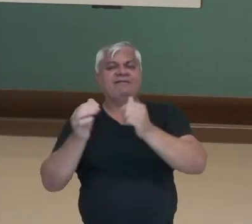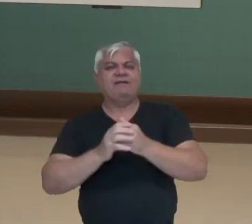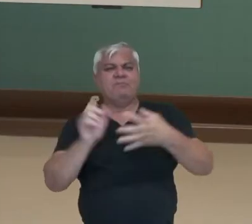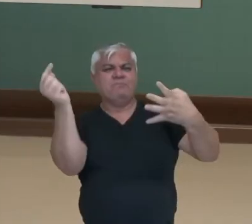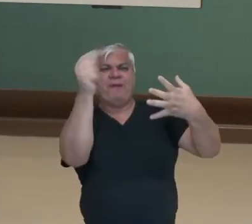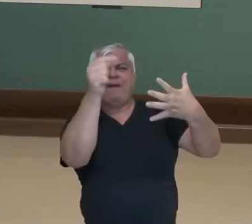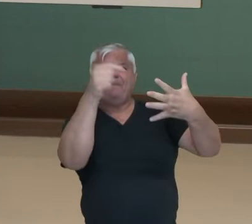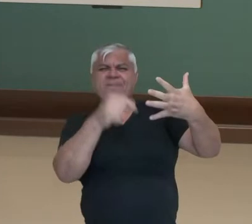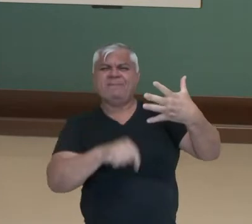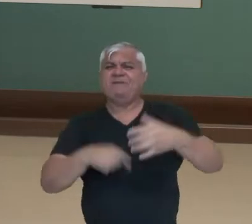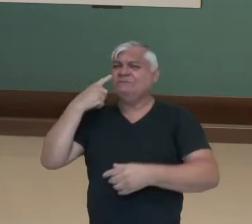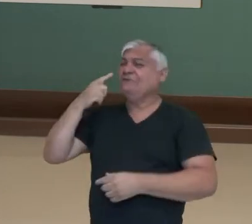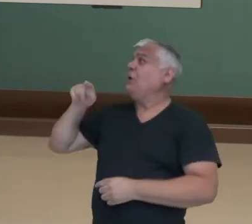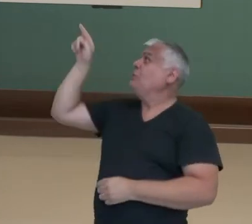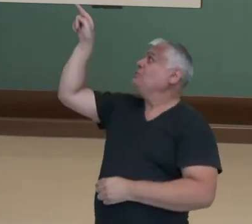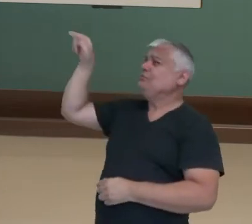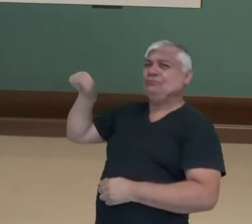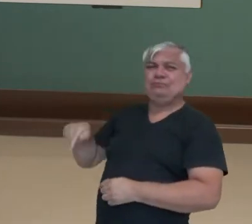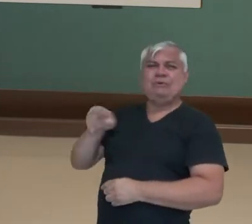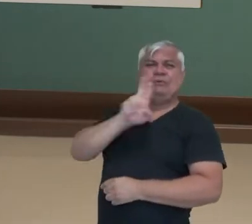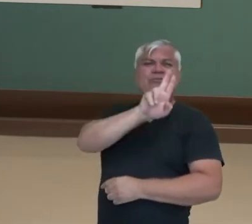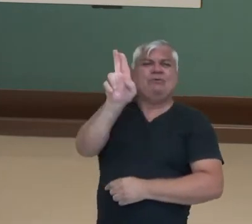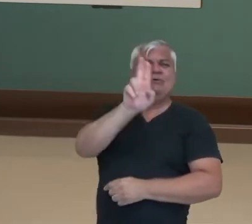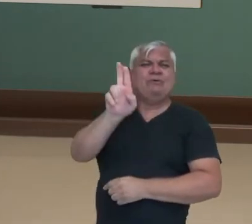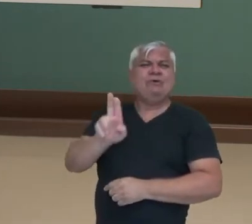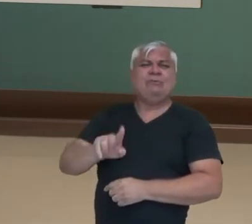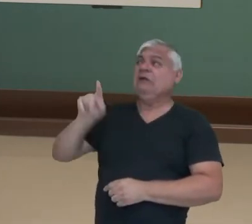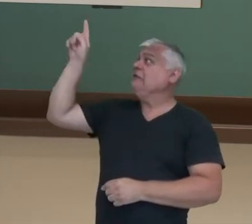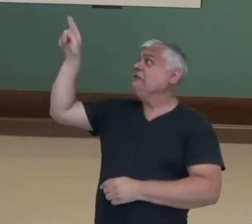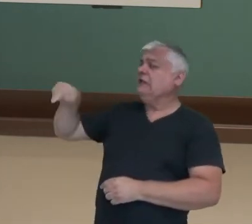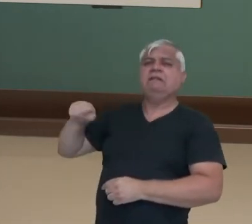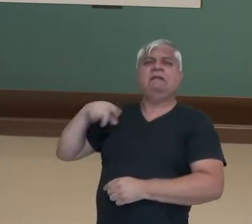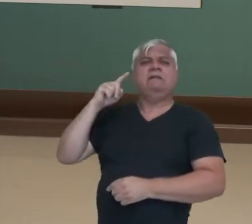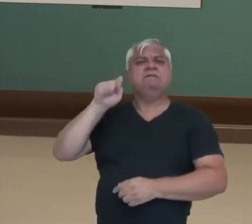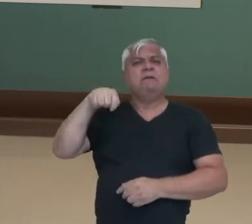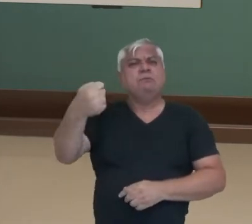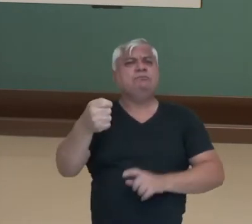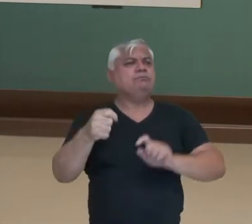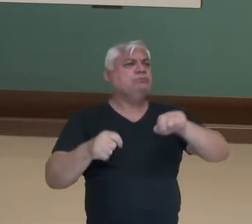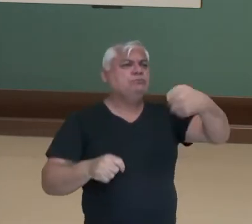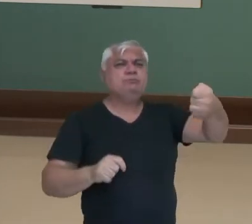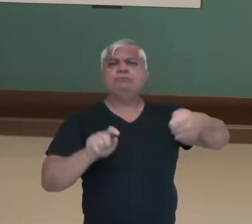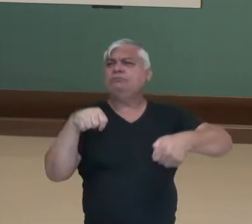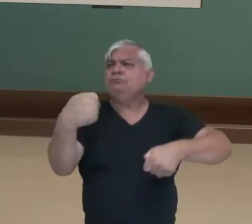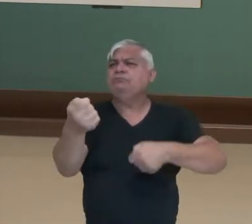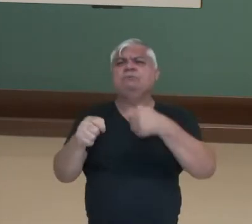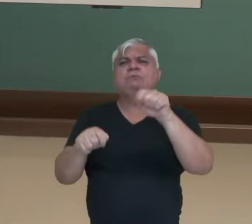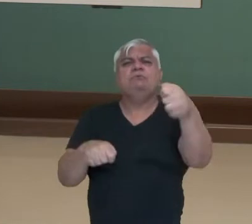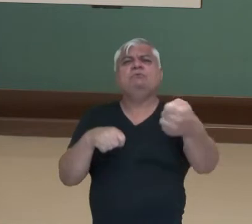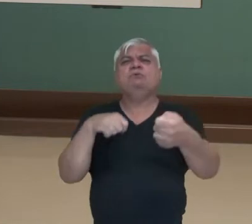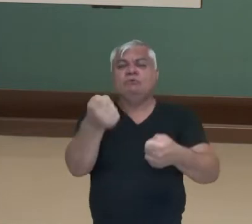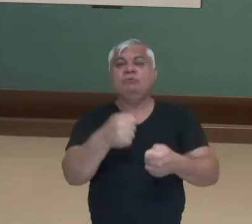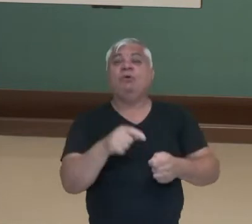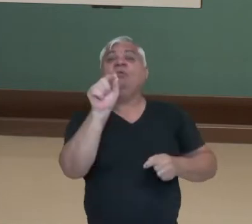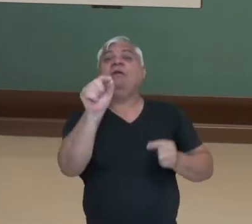seguinte. Você vê que os deuses têm uma simbologia, né? Sempre com uma representação ligada a